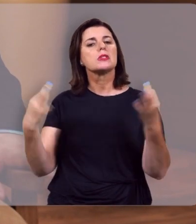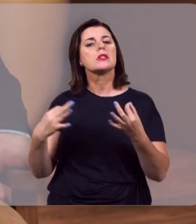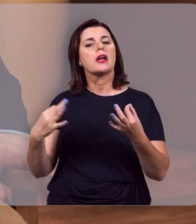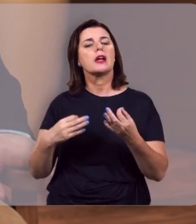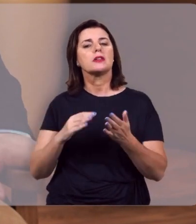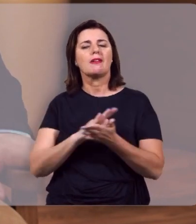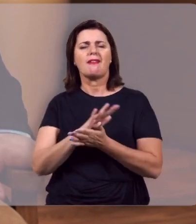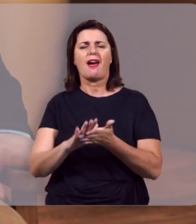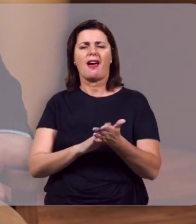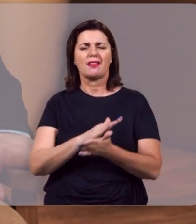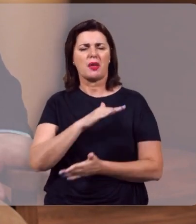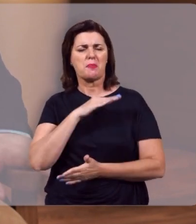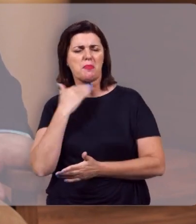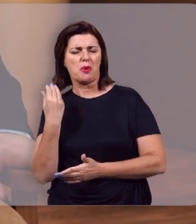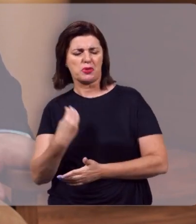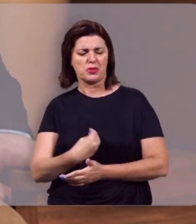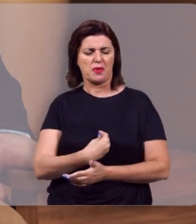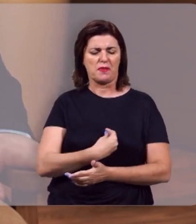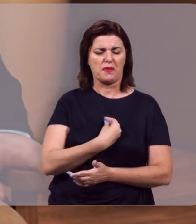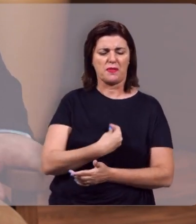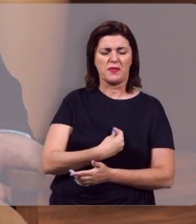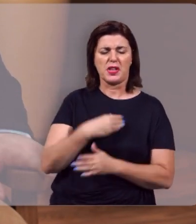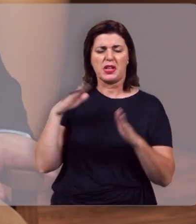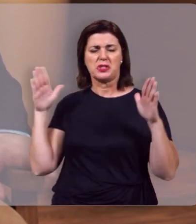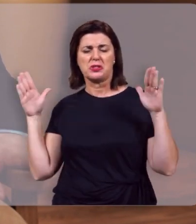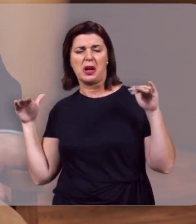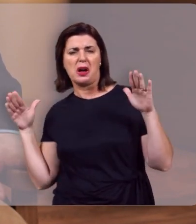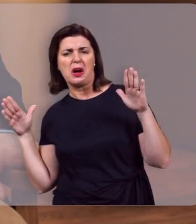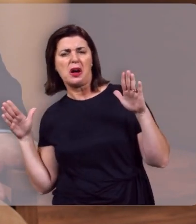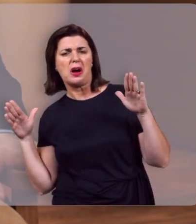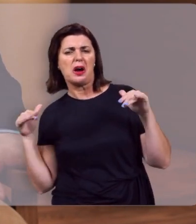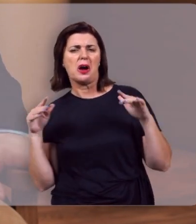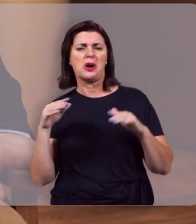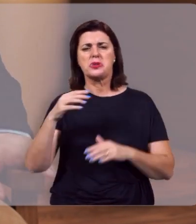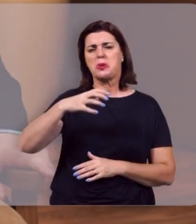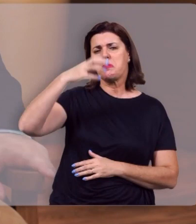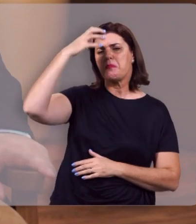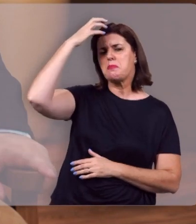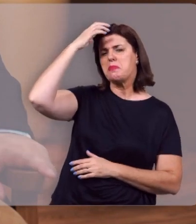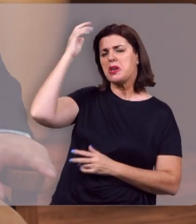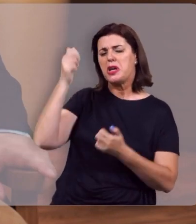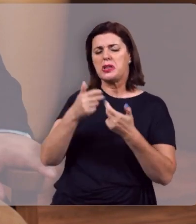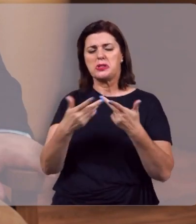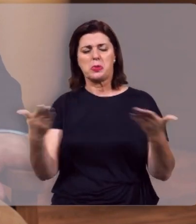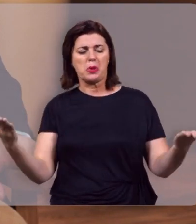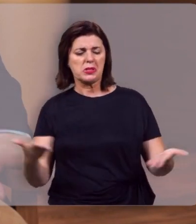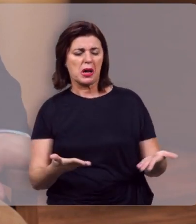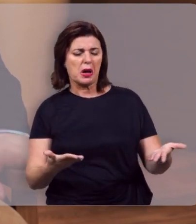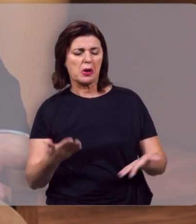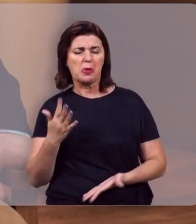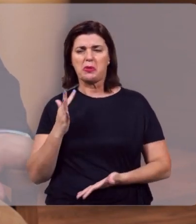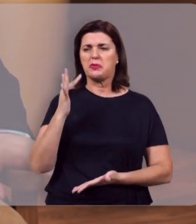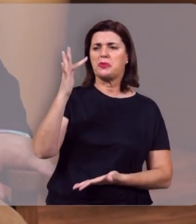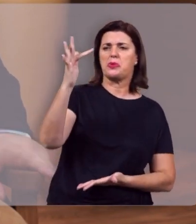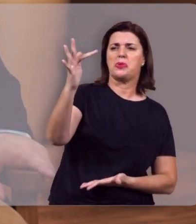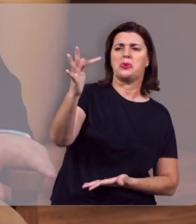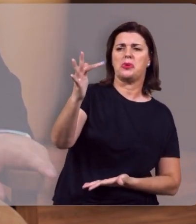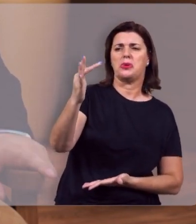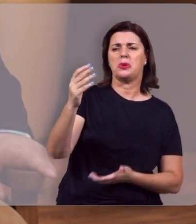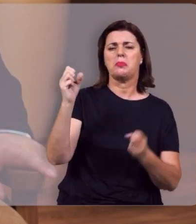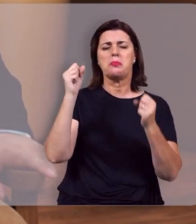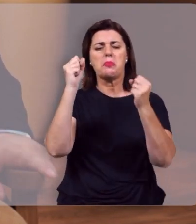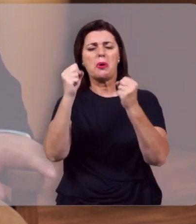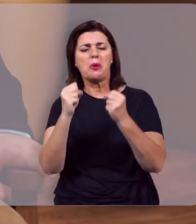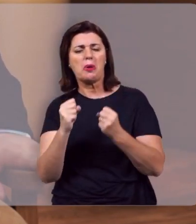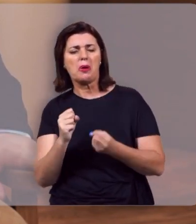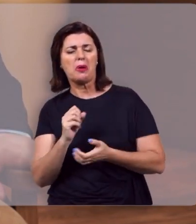certo de que nem a morte, nem a vida, nem os anjos, nem os principados, nem as coisas do presente, nem do porvir,